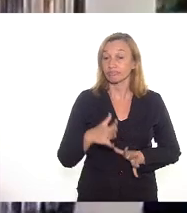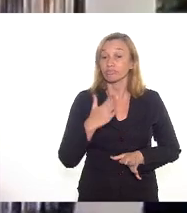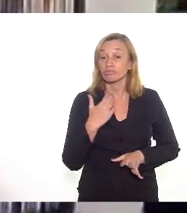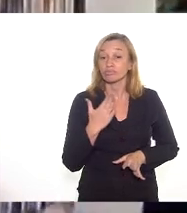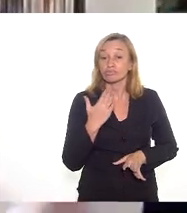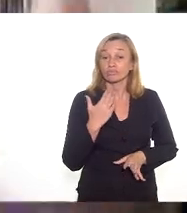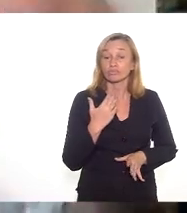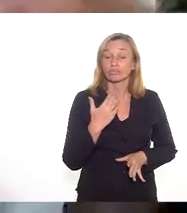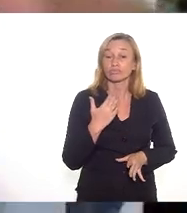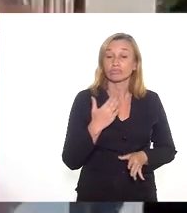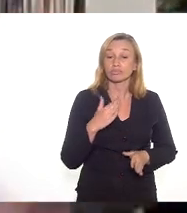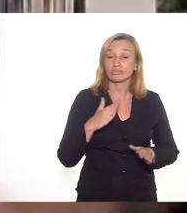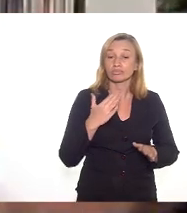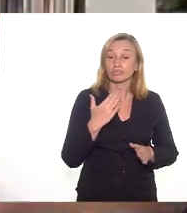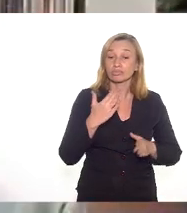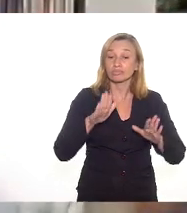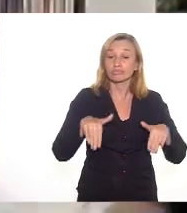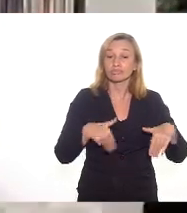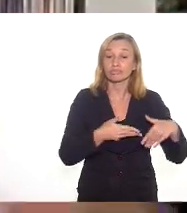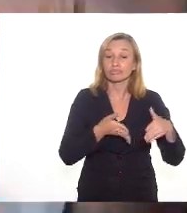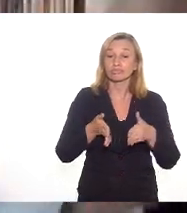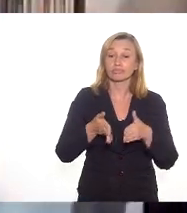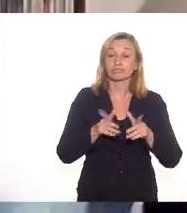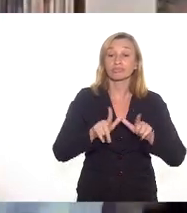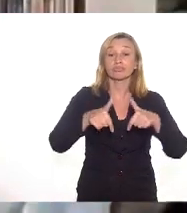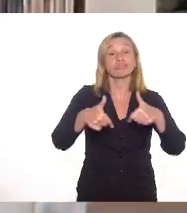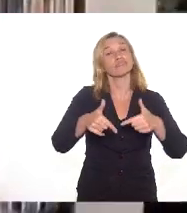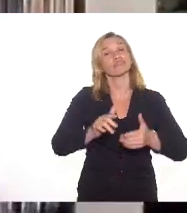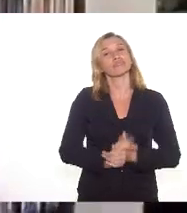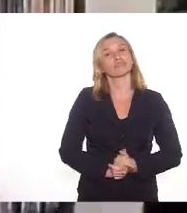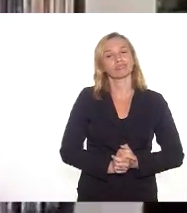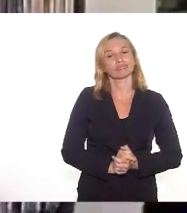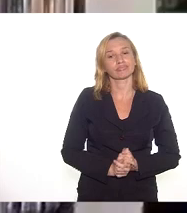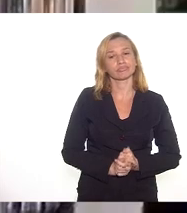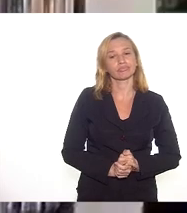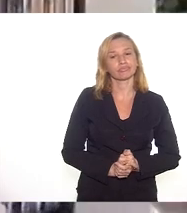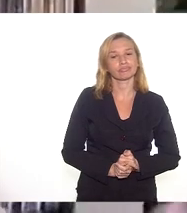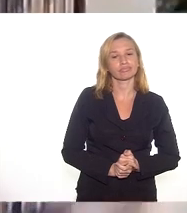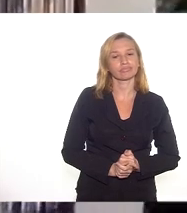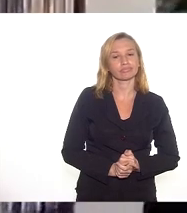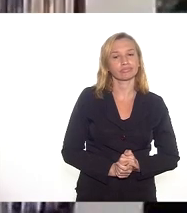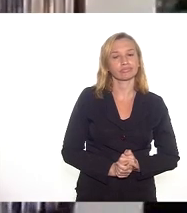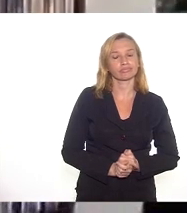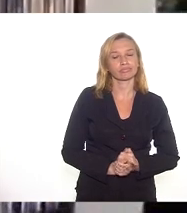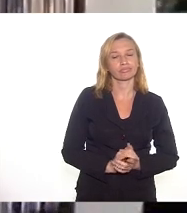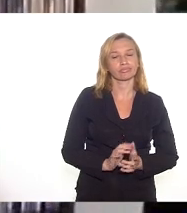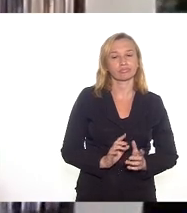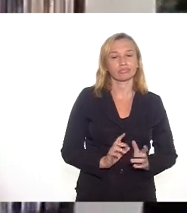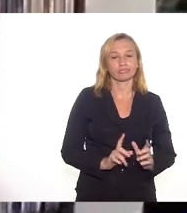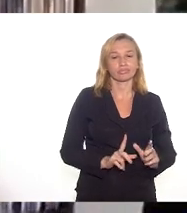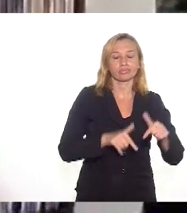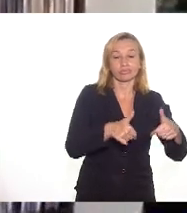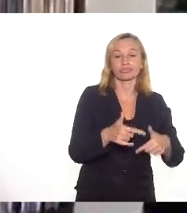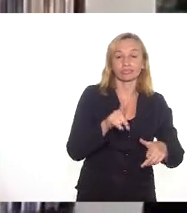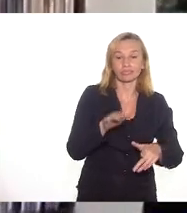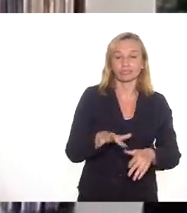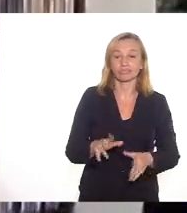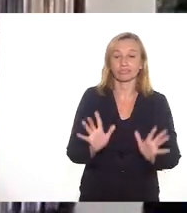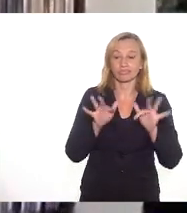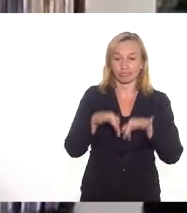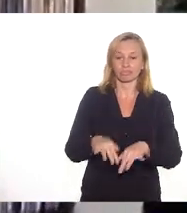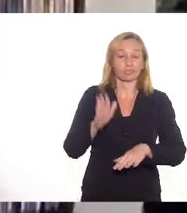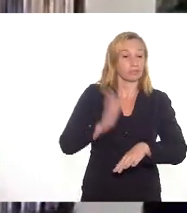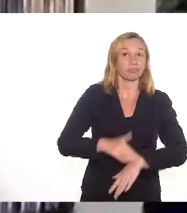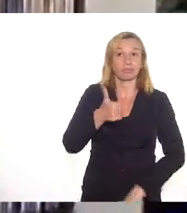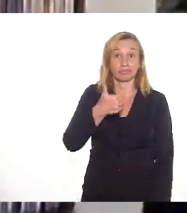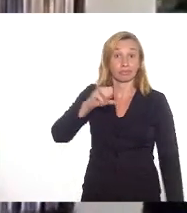tipo de atitude, outra modelagem na ação. Eu vou concluir dizendo o seguinte, há mais de